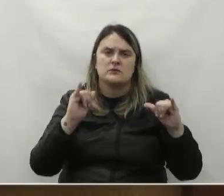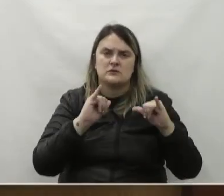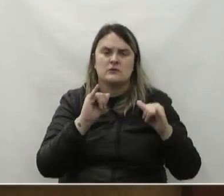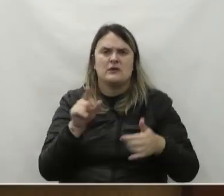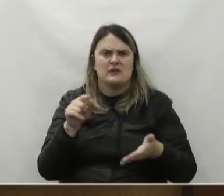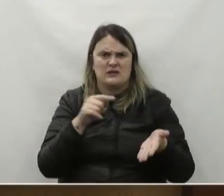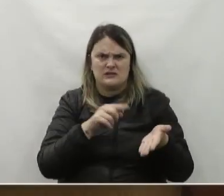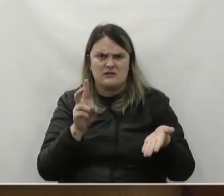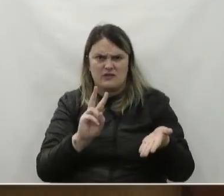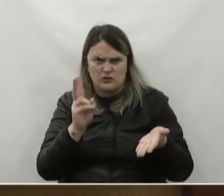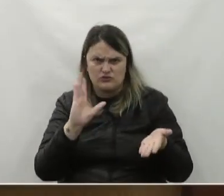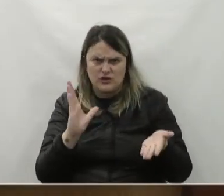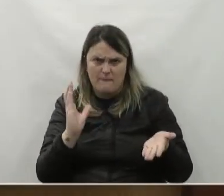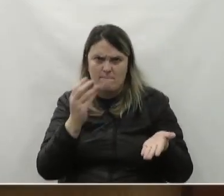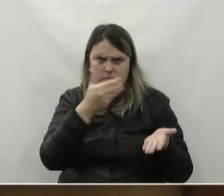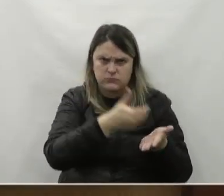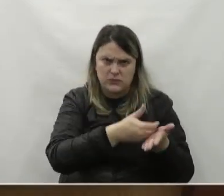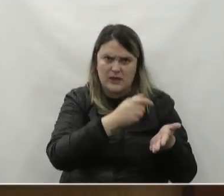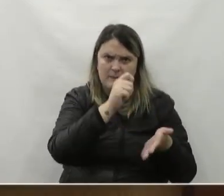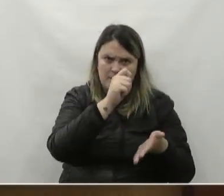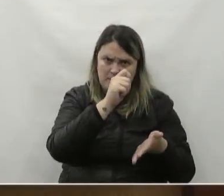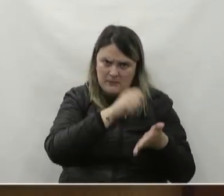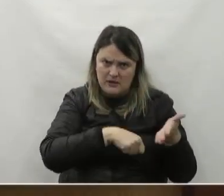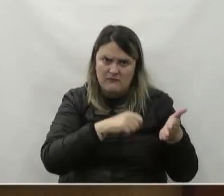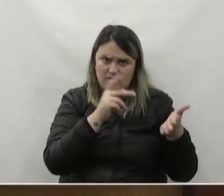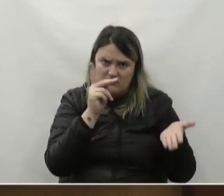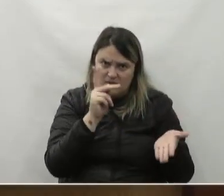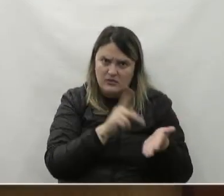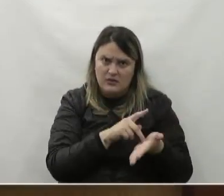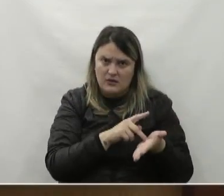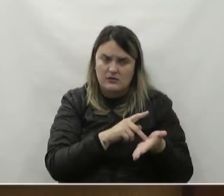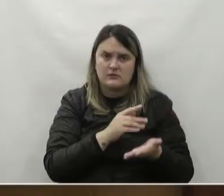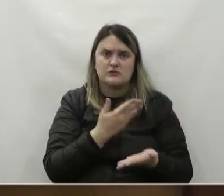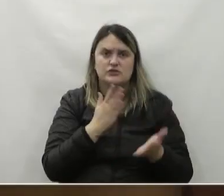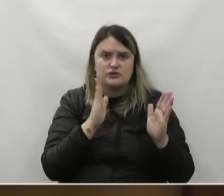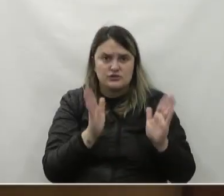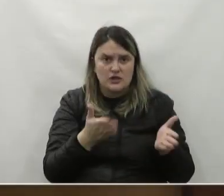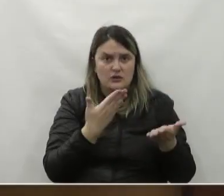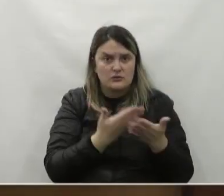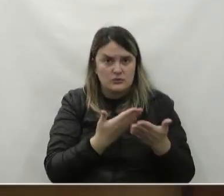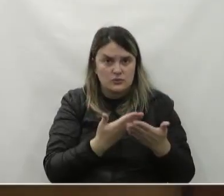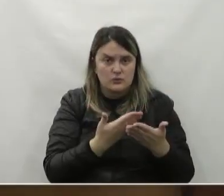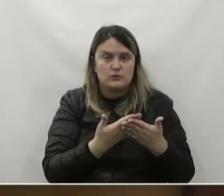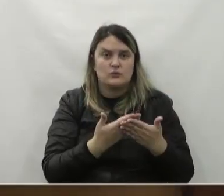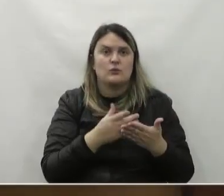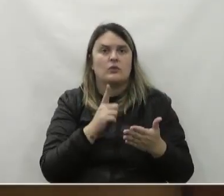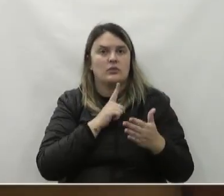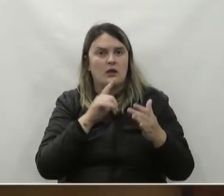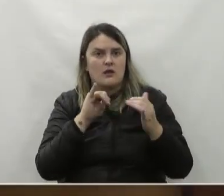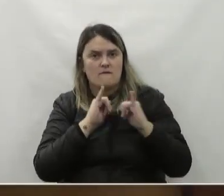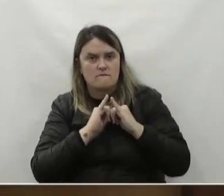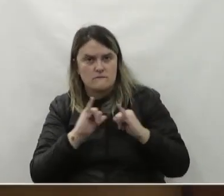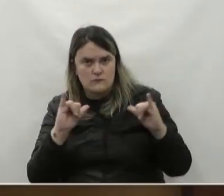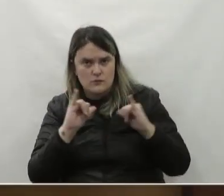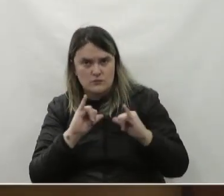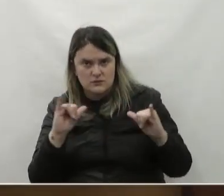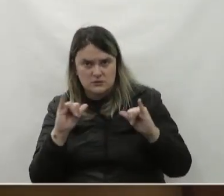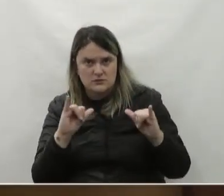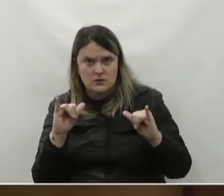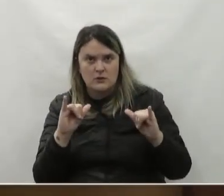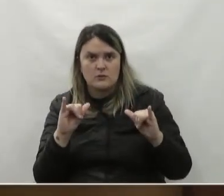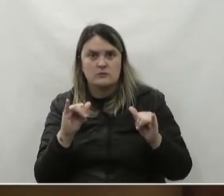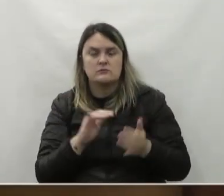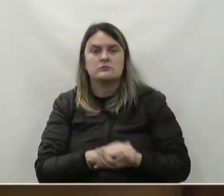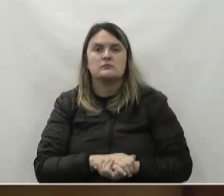foi alocado, a empresa foi contratada para esse estudo prévio, ela está fazendo estudo, tem notícia que teve aqui,